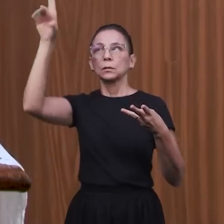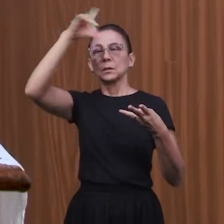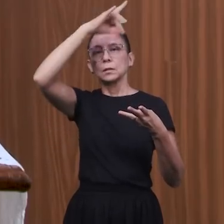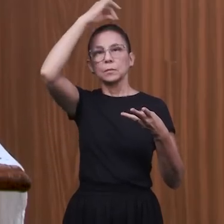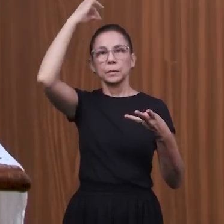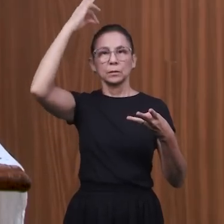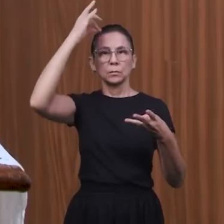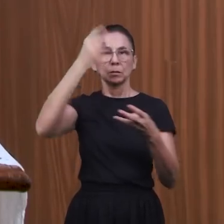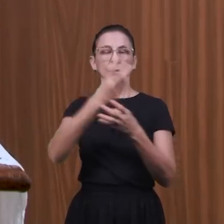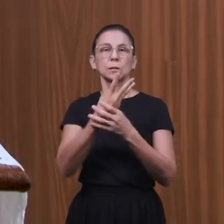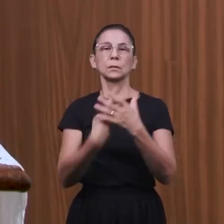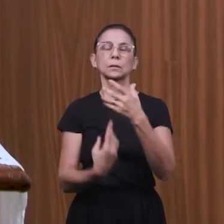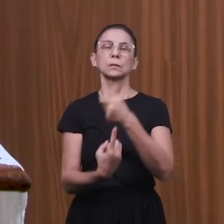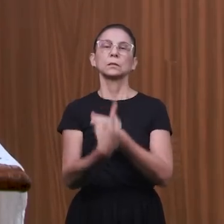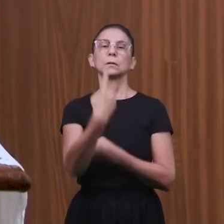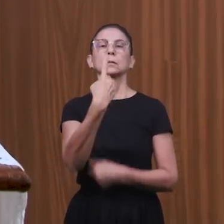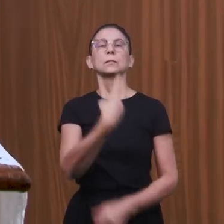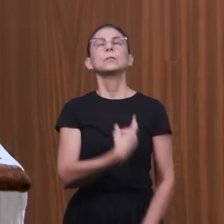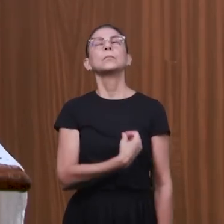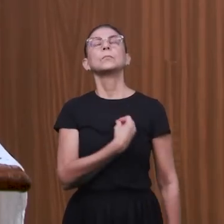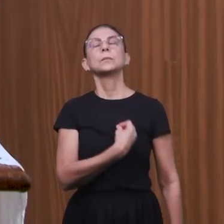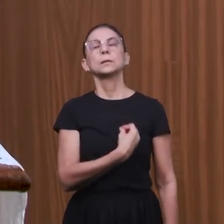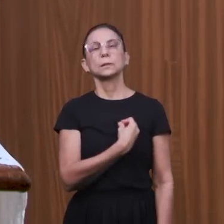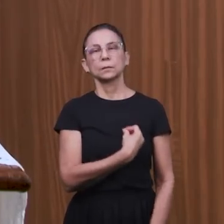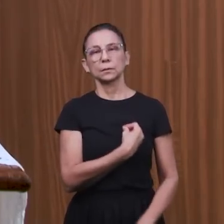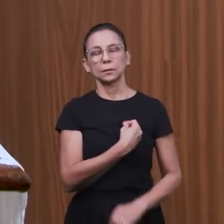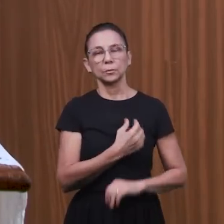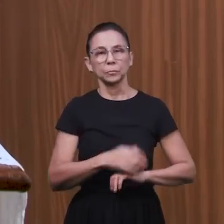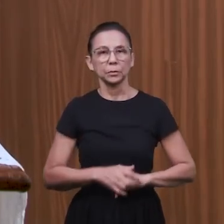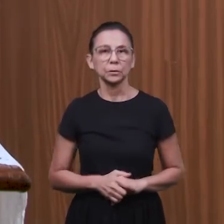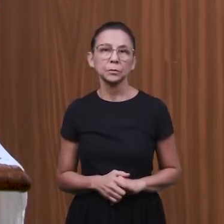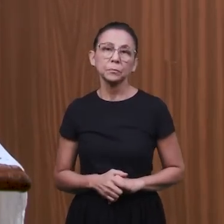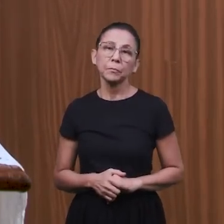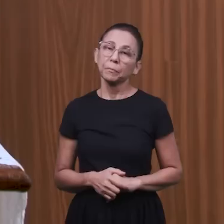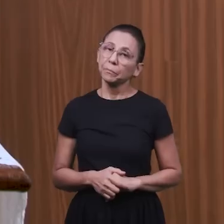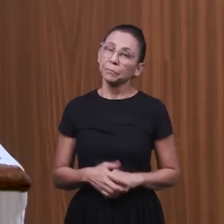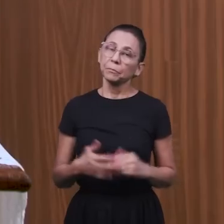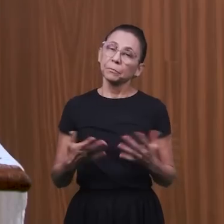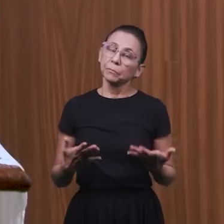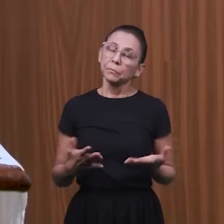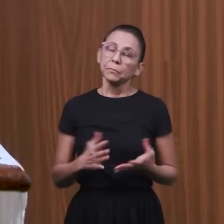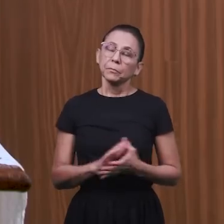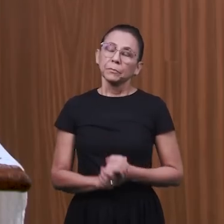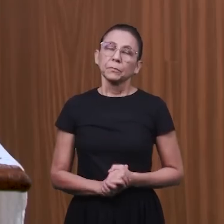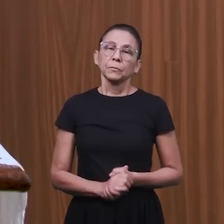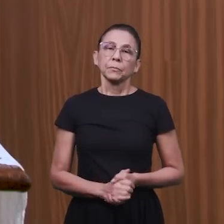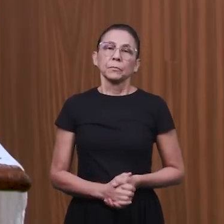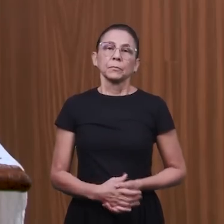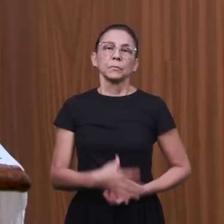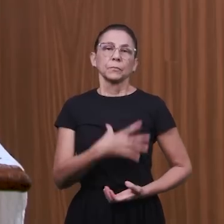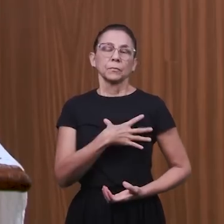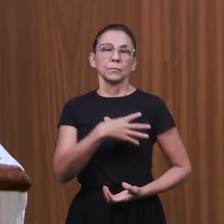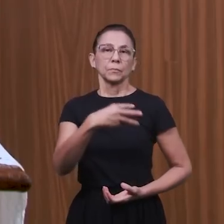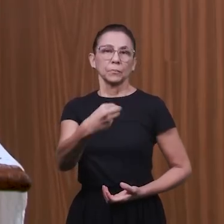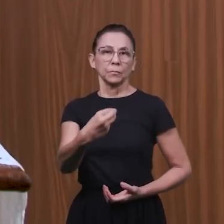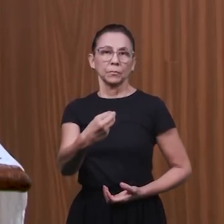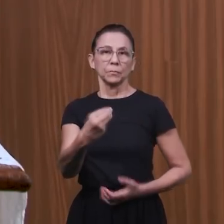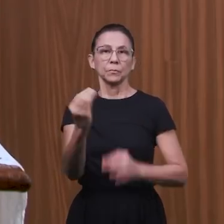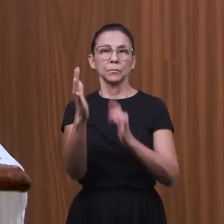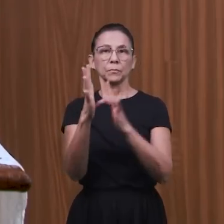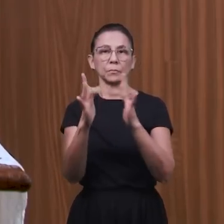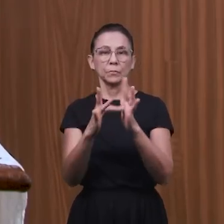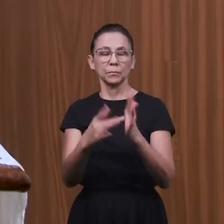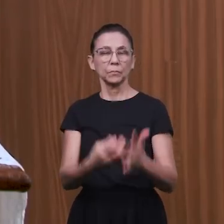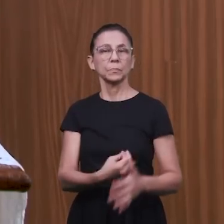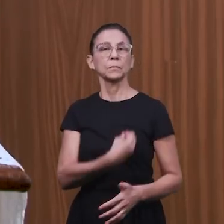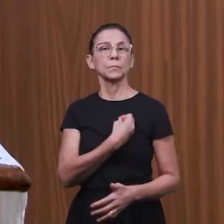Santo. A Trindade presente em toda a criação. E se falamos da Trindade, o Filho estava presente